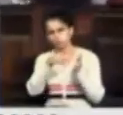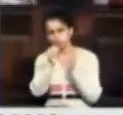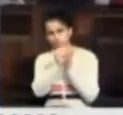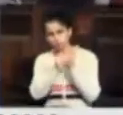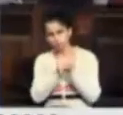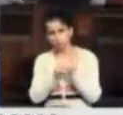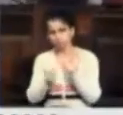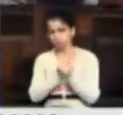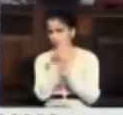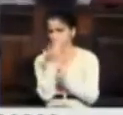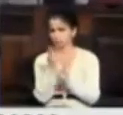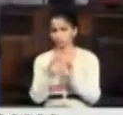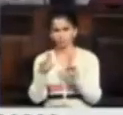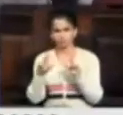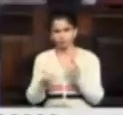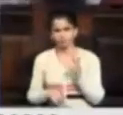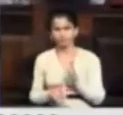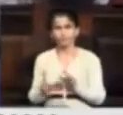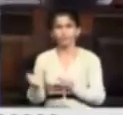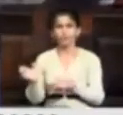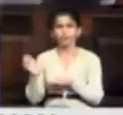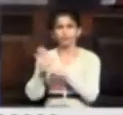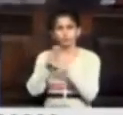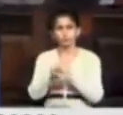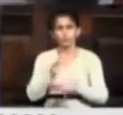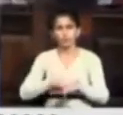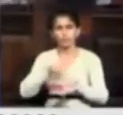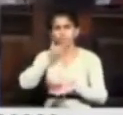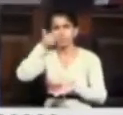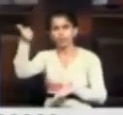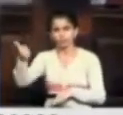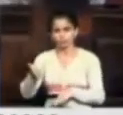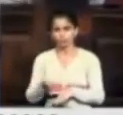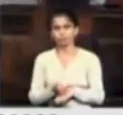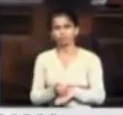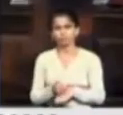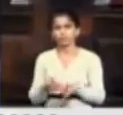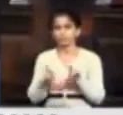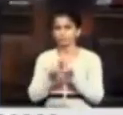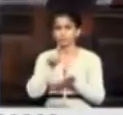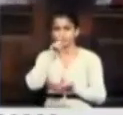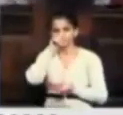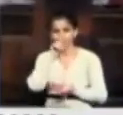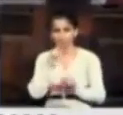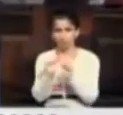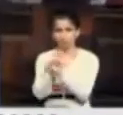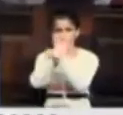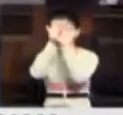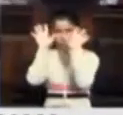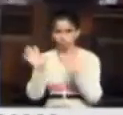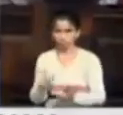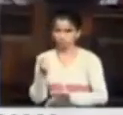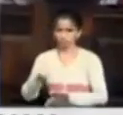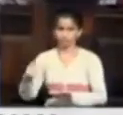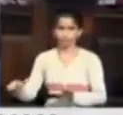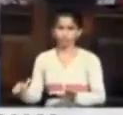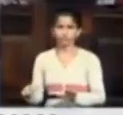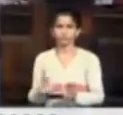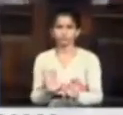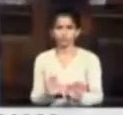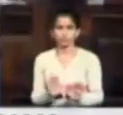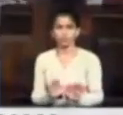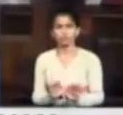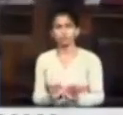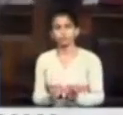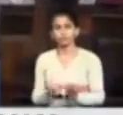várias bancadas melhoraram um projeto que era muito ruim, perigoso e sem qualquer transparência, o que é marca desse governo.